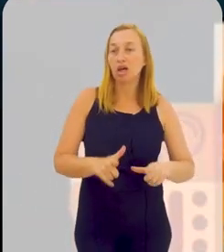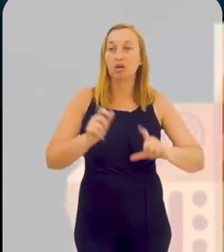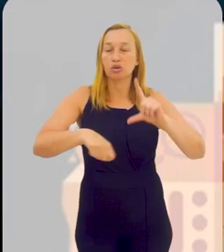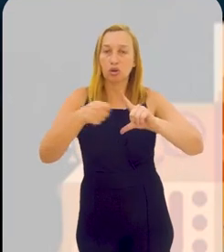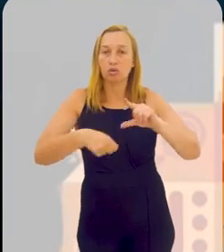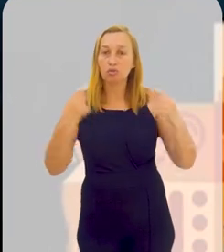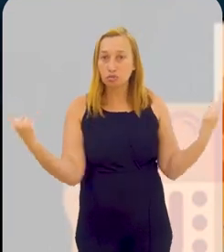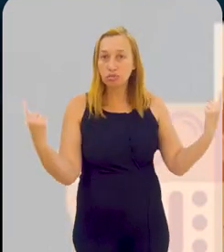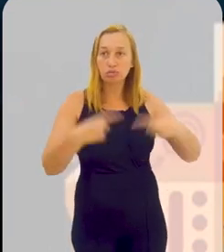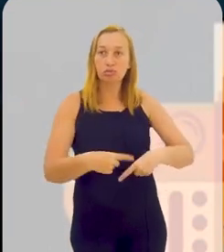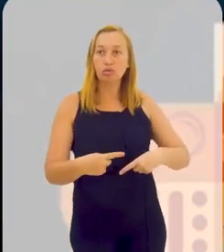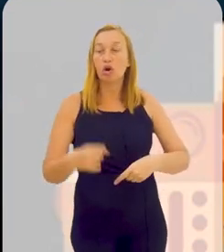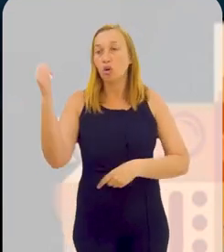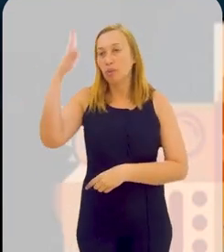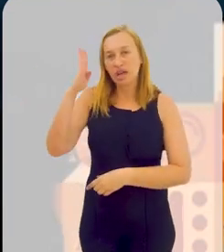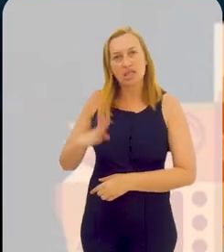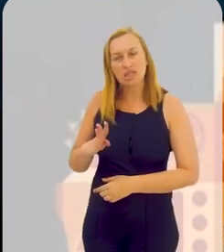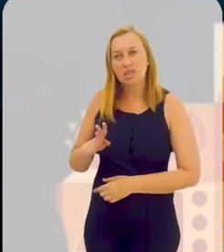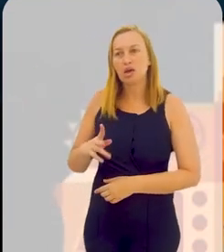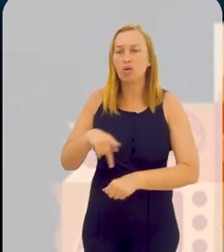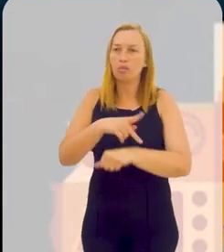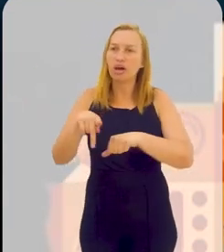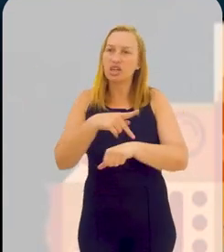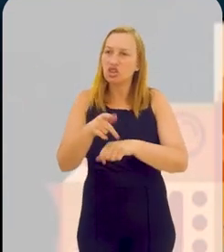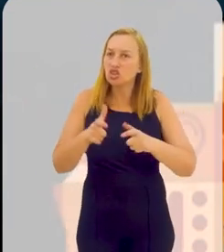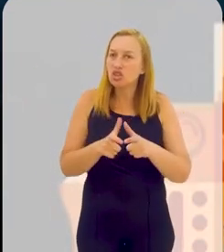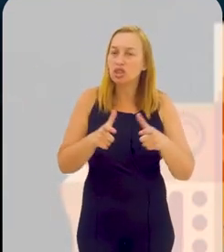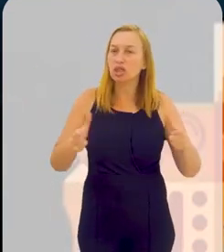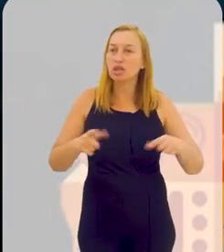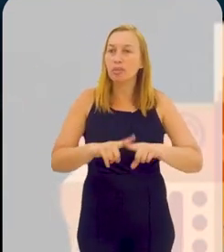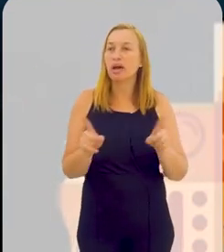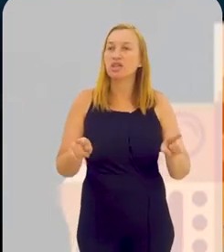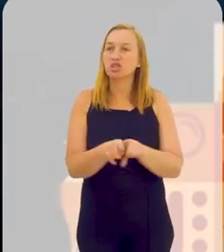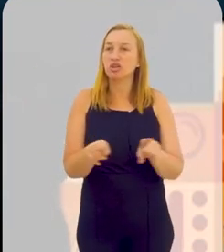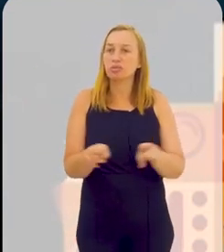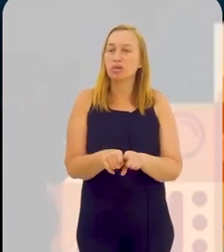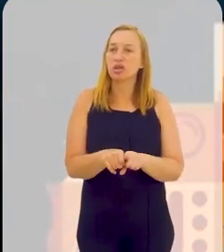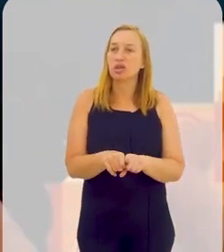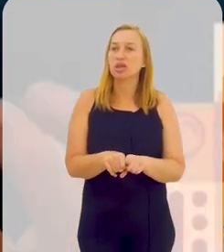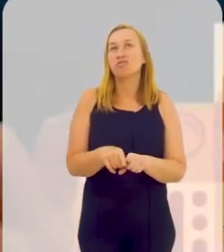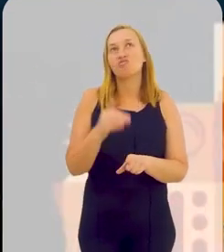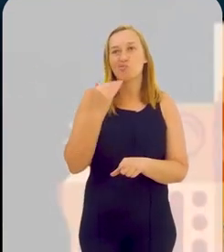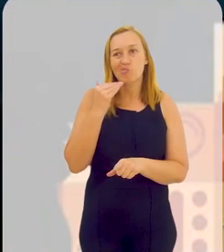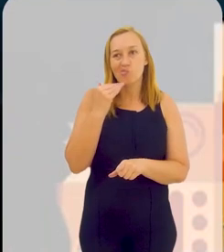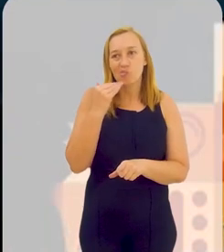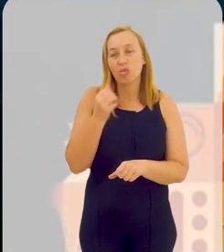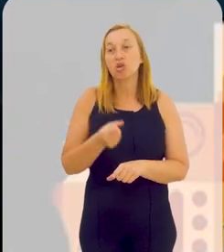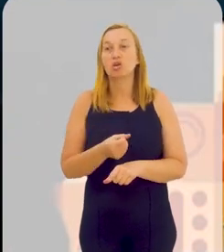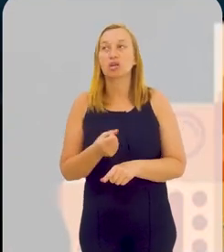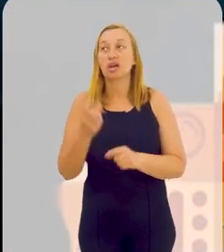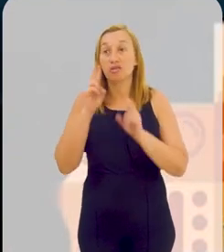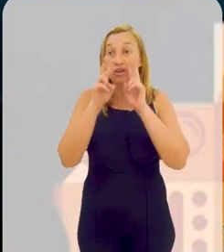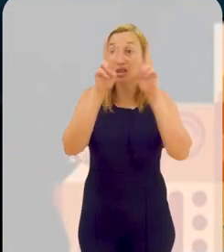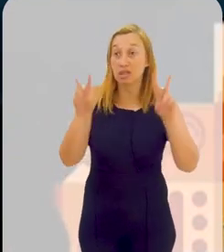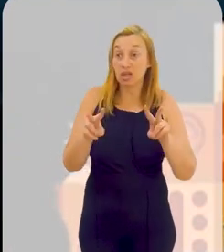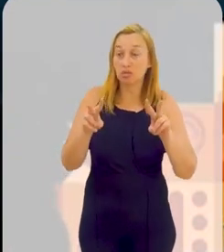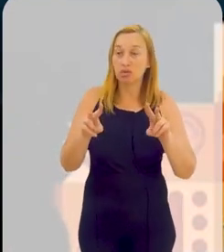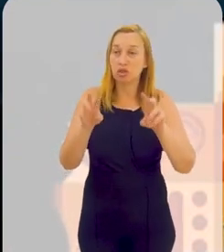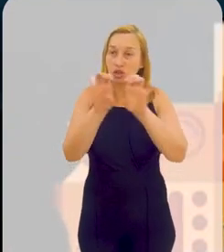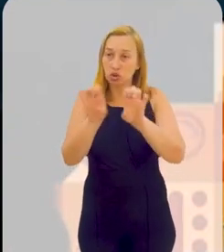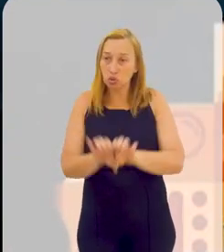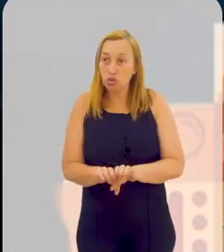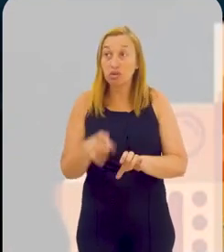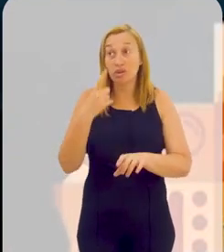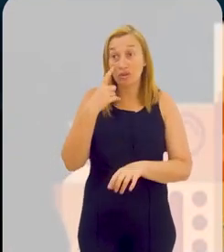um desafio logístico gigantesco. O Brasil é um país não só grande, mas também muito deficiente do ponto de vista